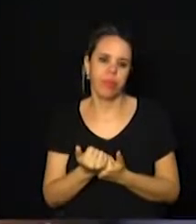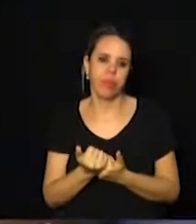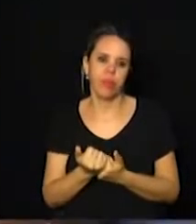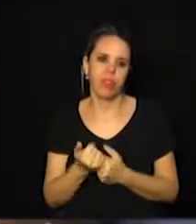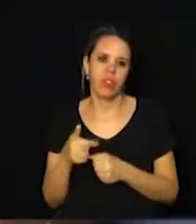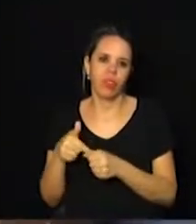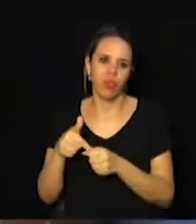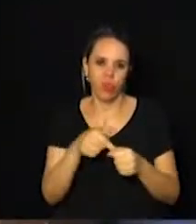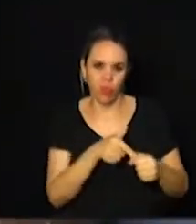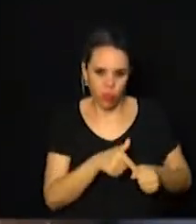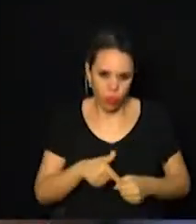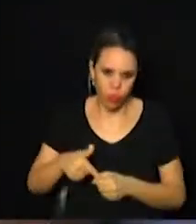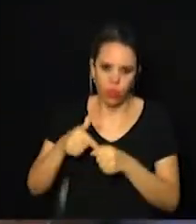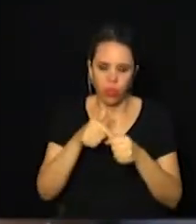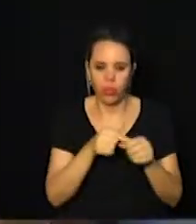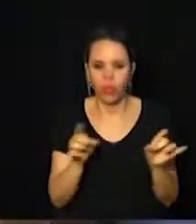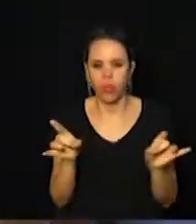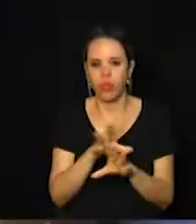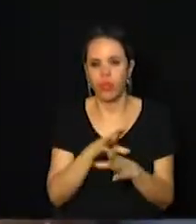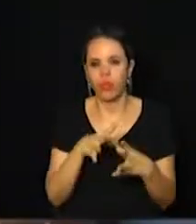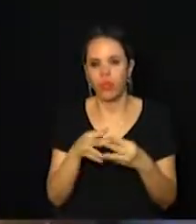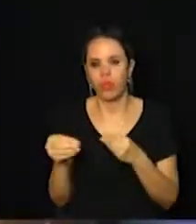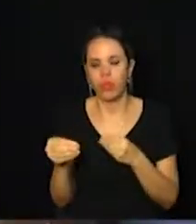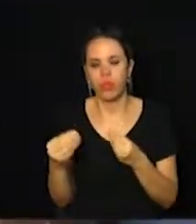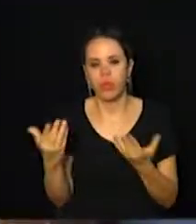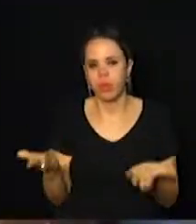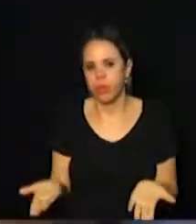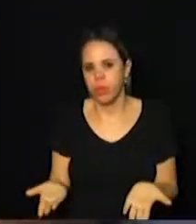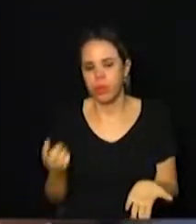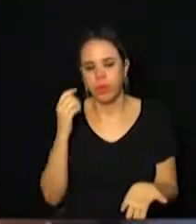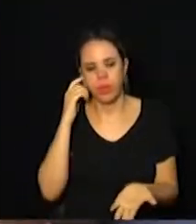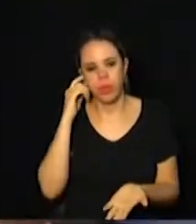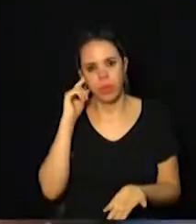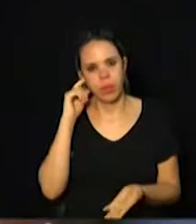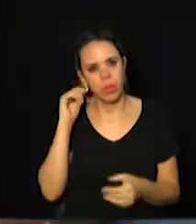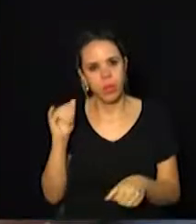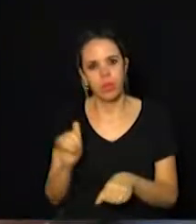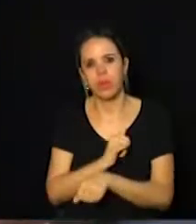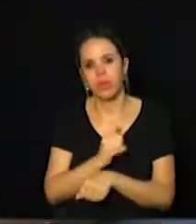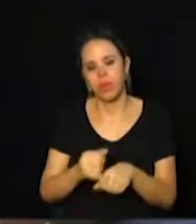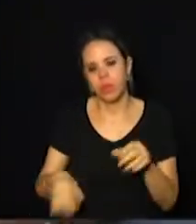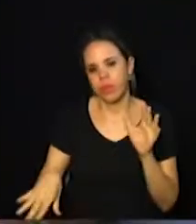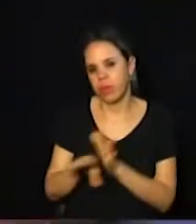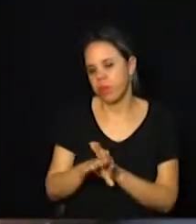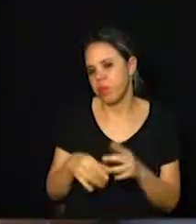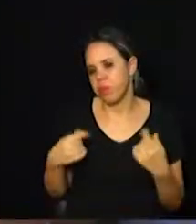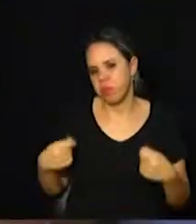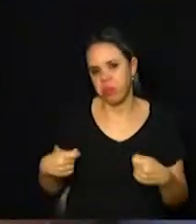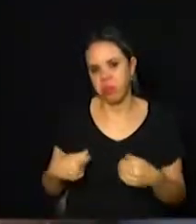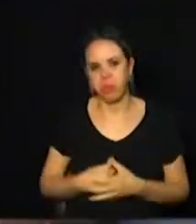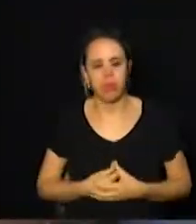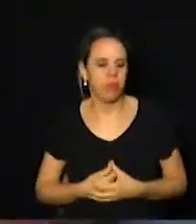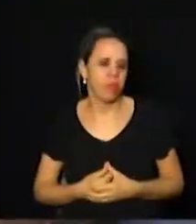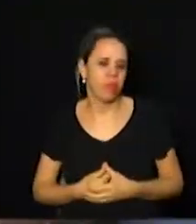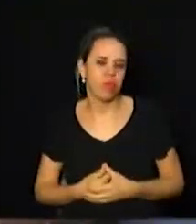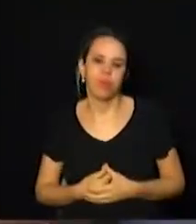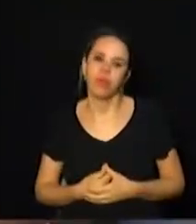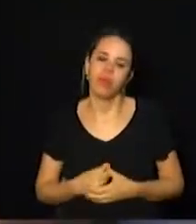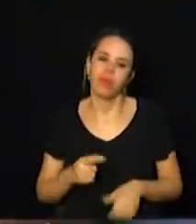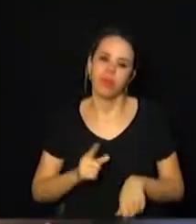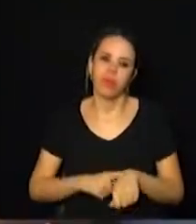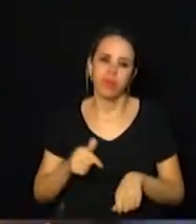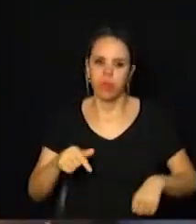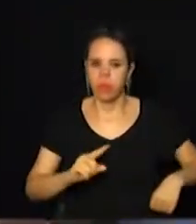acabando está gerando outras alternativas ouvir então não é necessário nesse